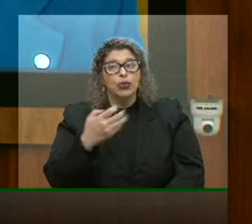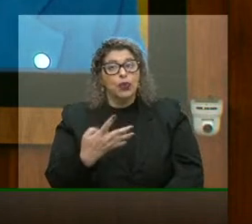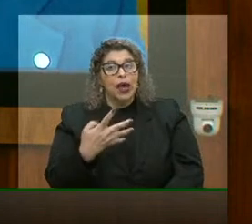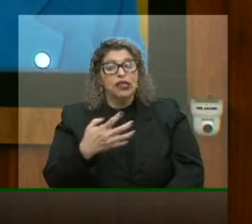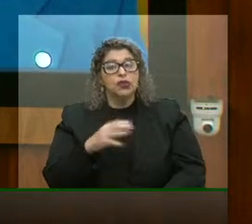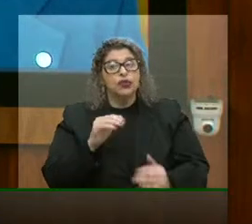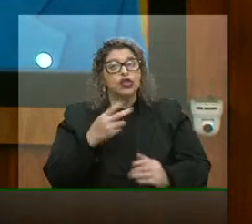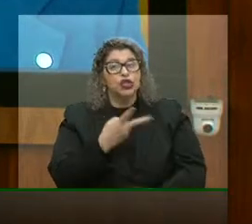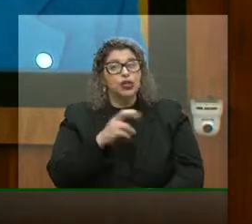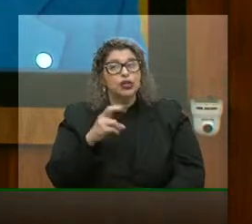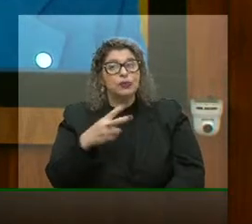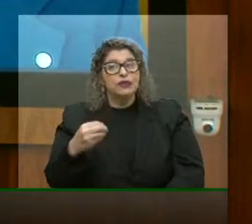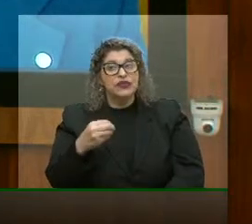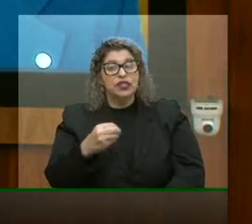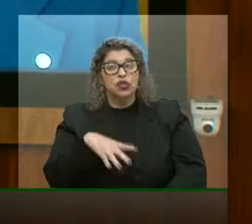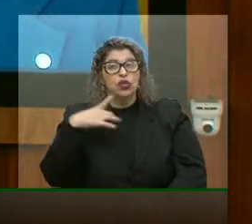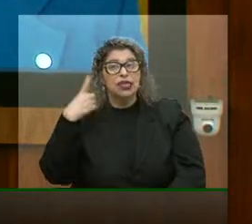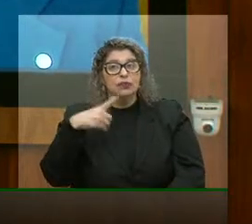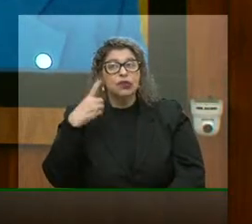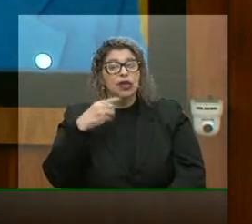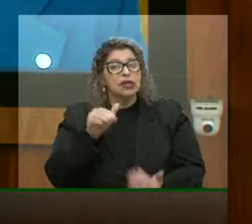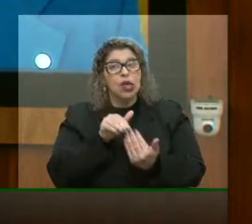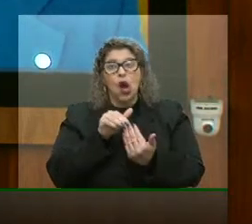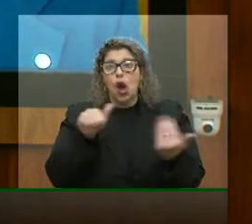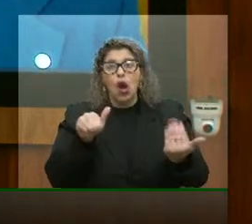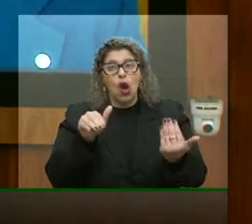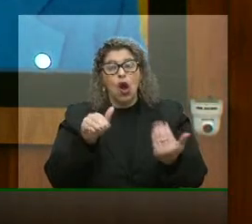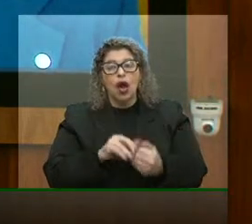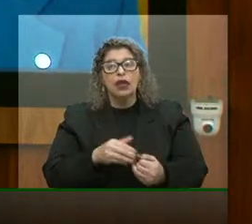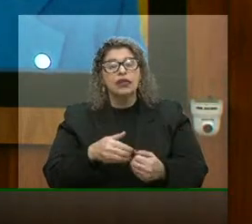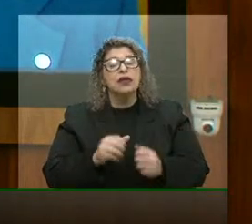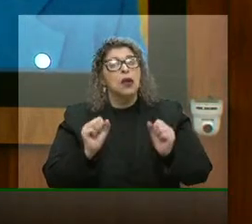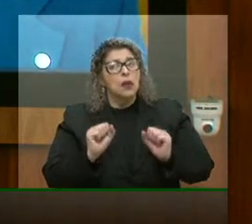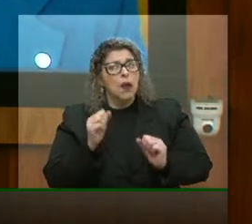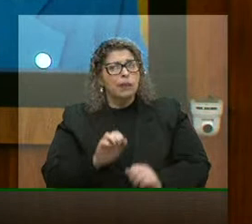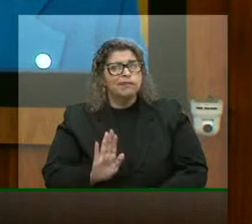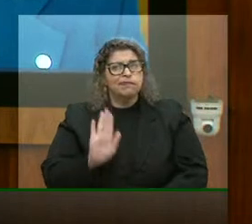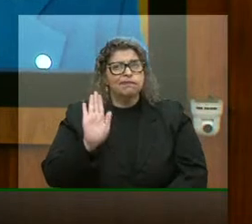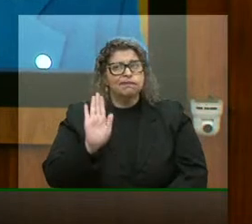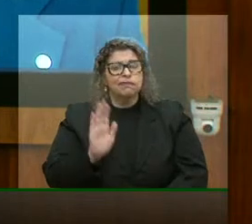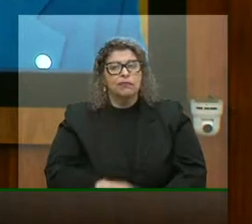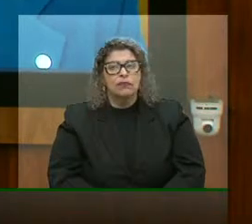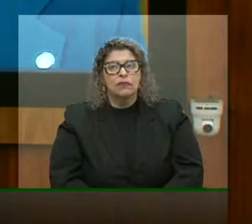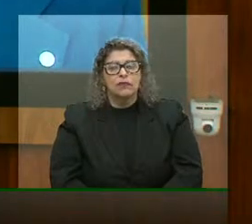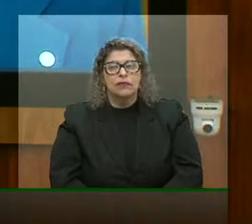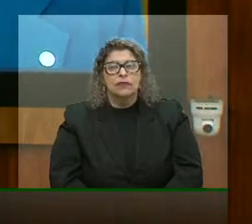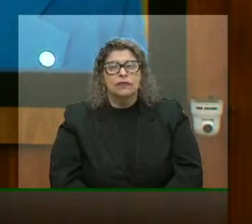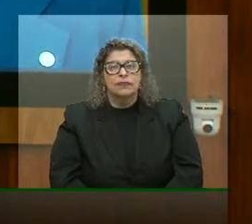184-2020. Os deputados que discordam, se manifestem.